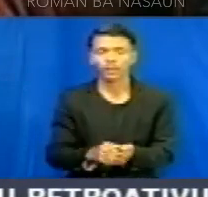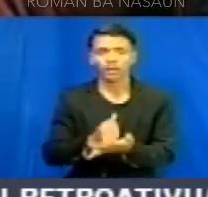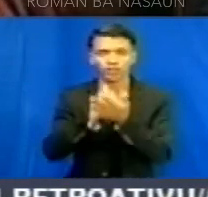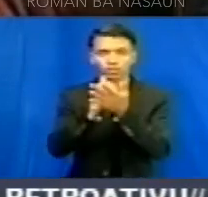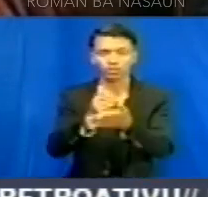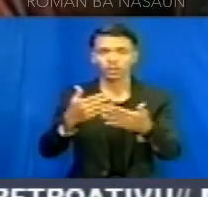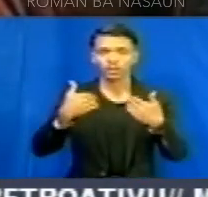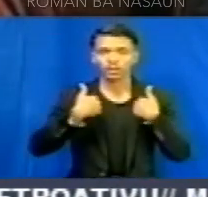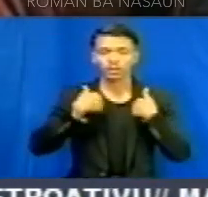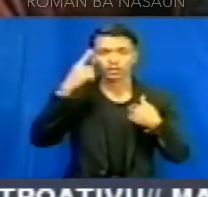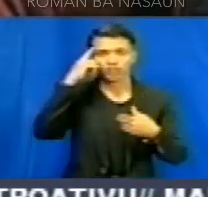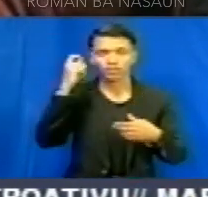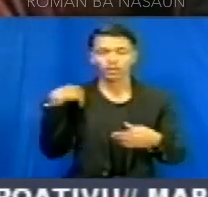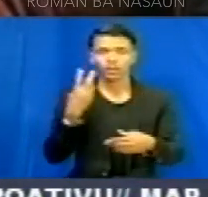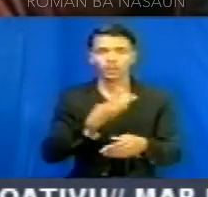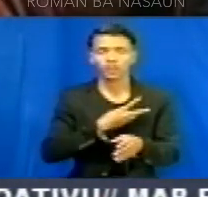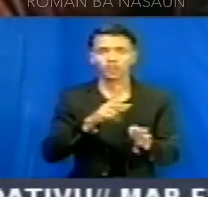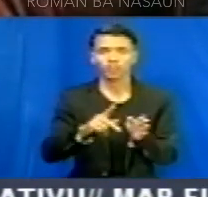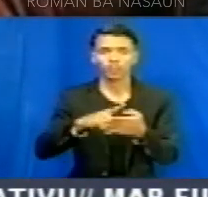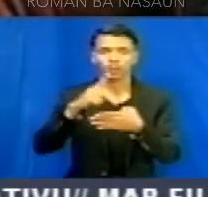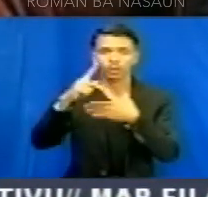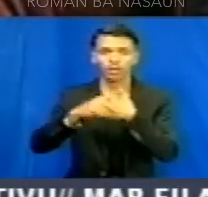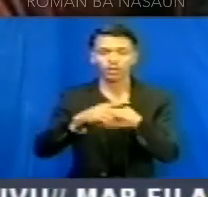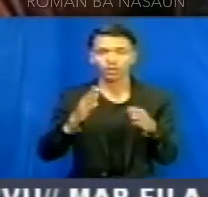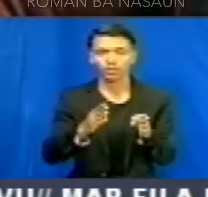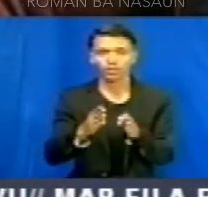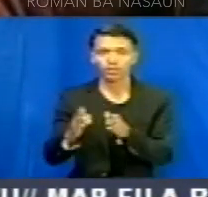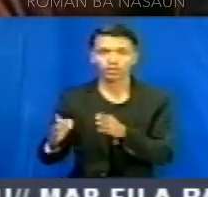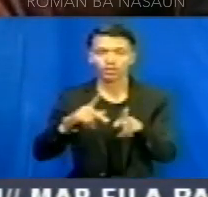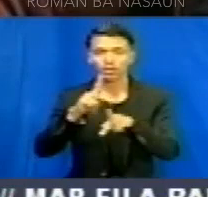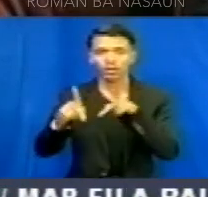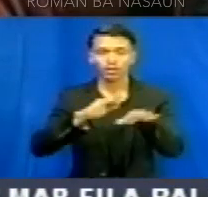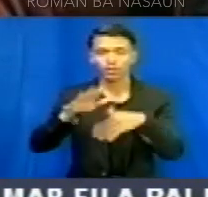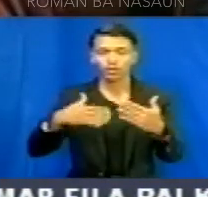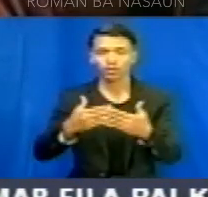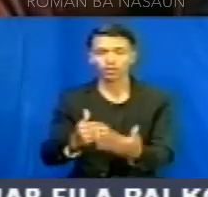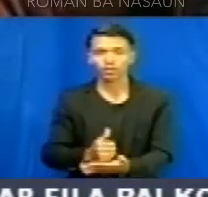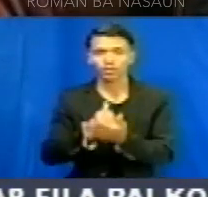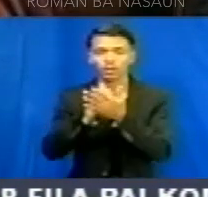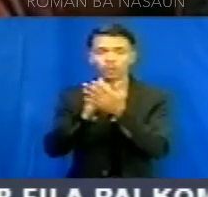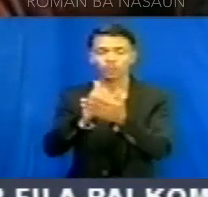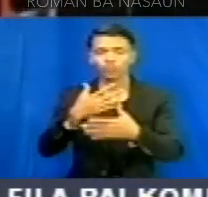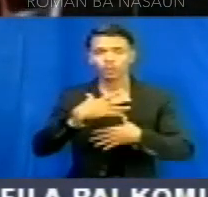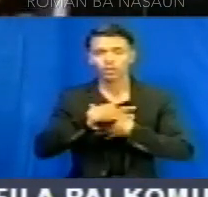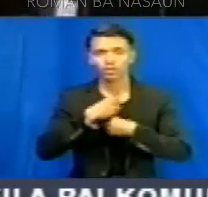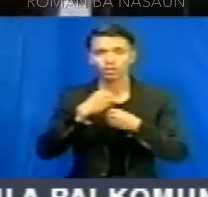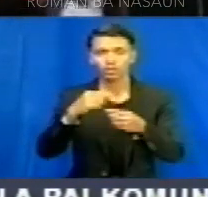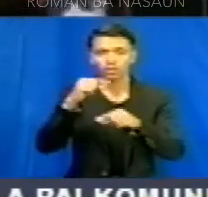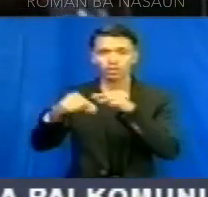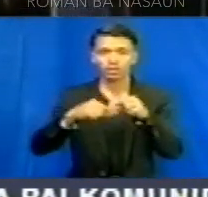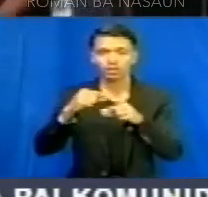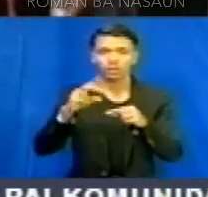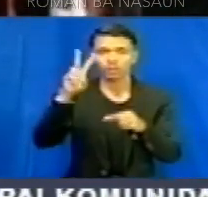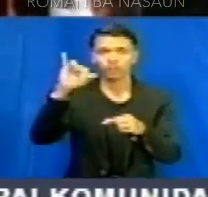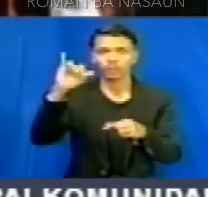é, tamba. Amne programa, amne preparação, amne mahalo, é mahuto, apoio. Gosta. Geração